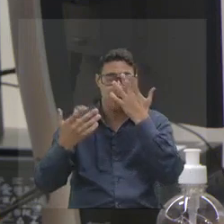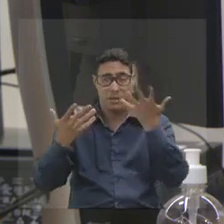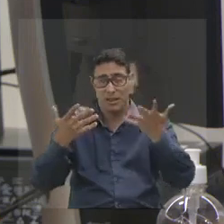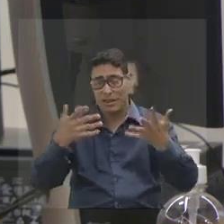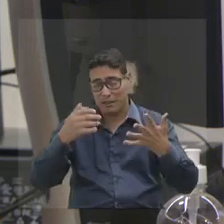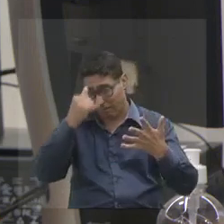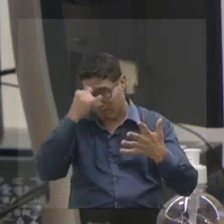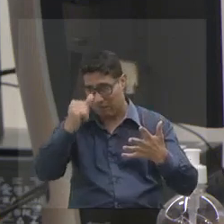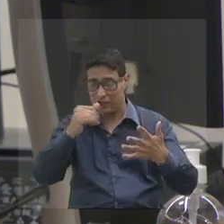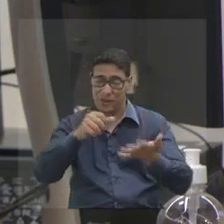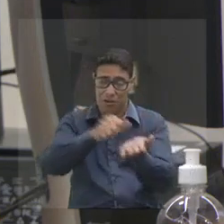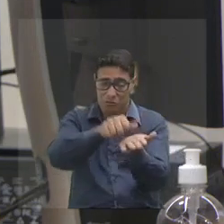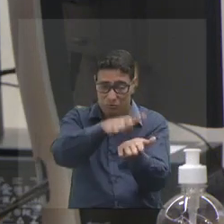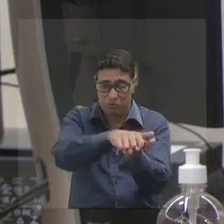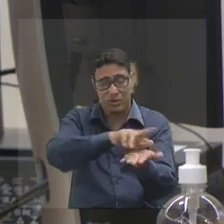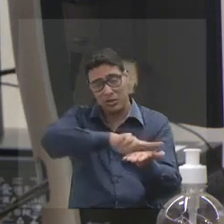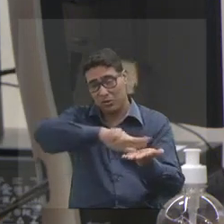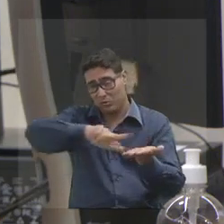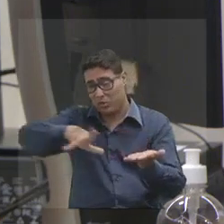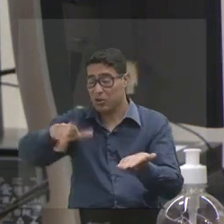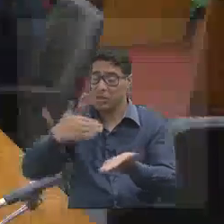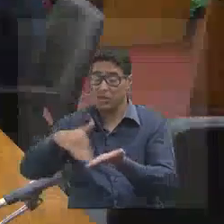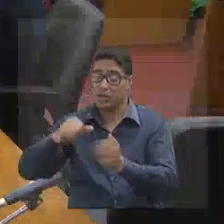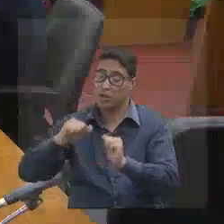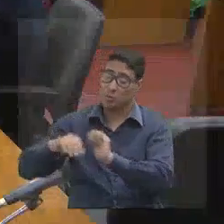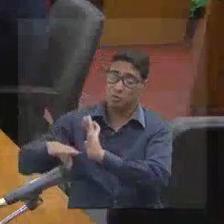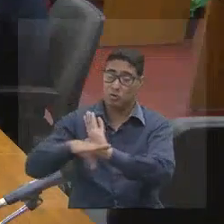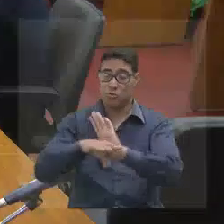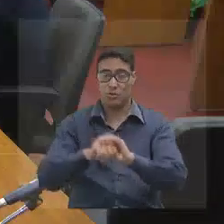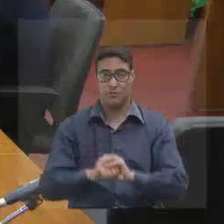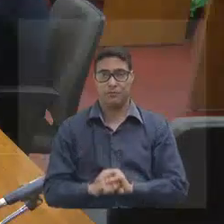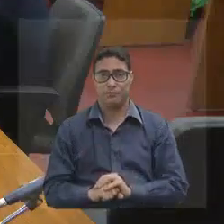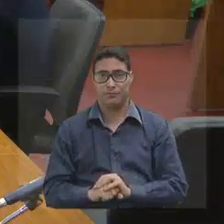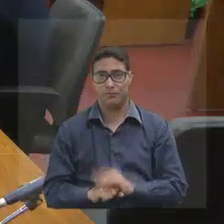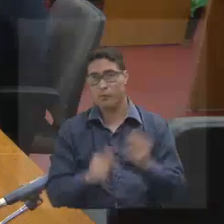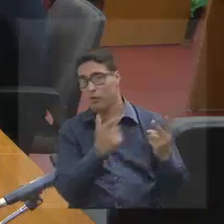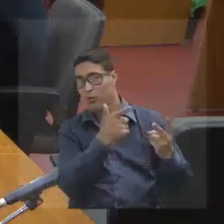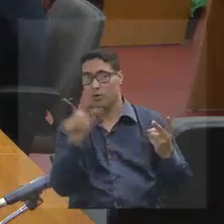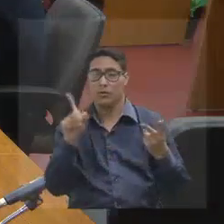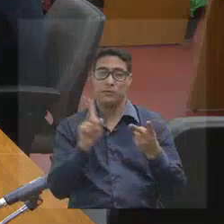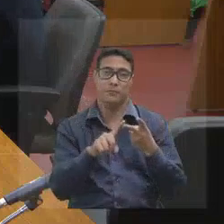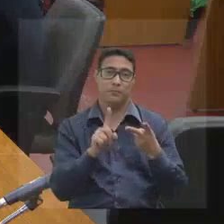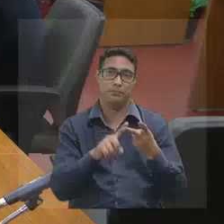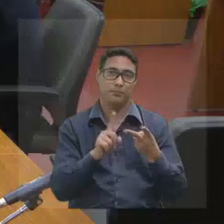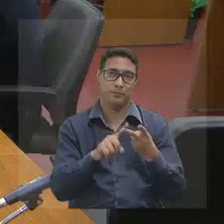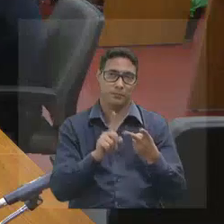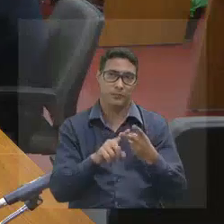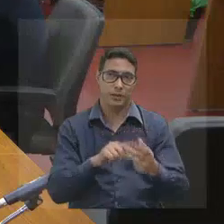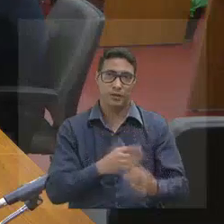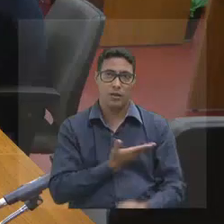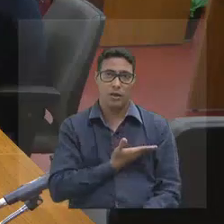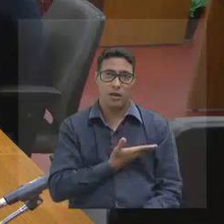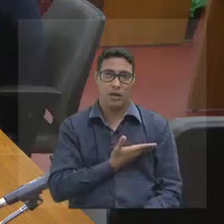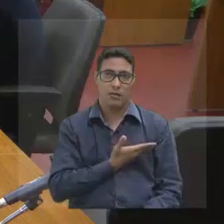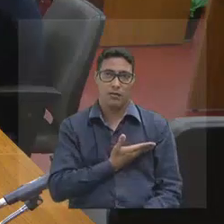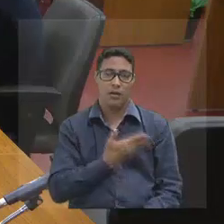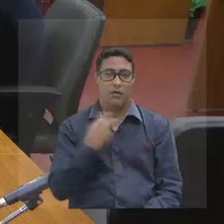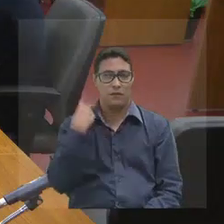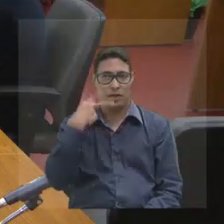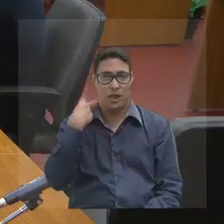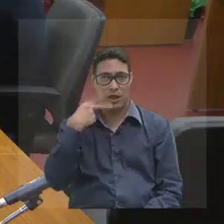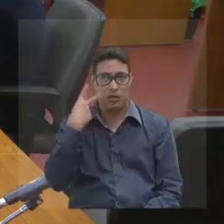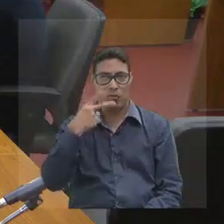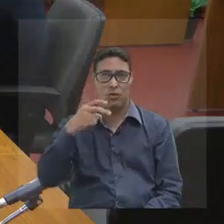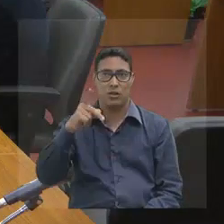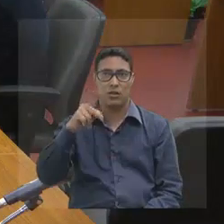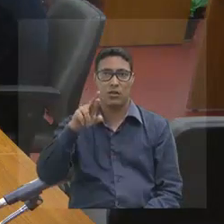multas que que a secretaria pode colaborar com isso Outro ponto trazido aqui até pela nossa amiga vereadora pretinha lá